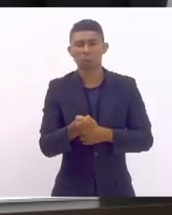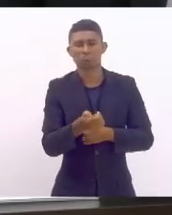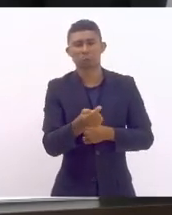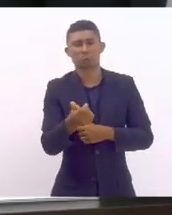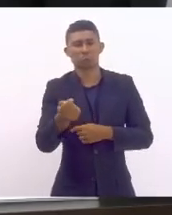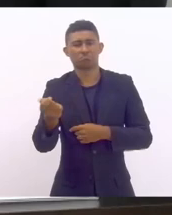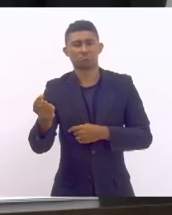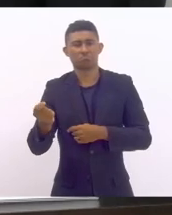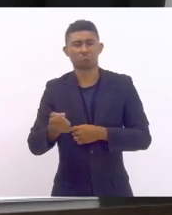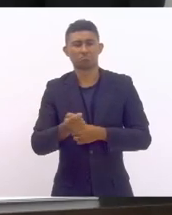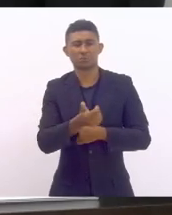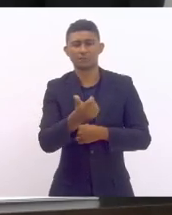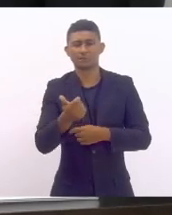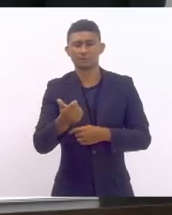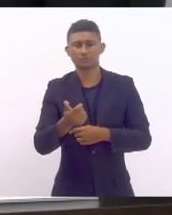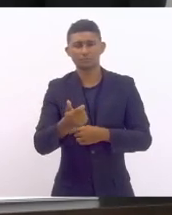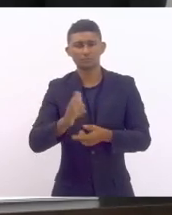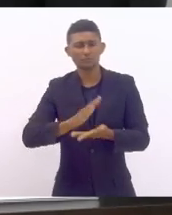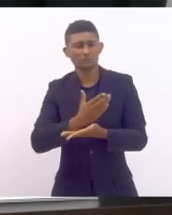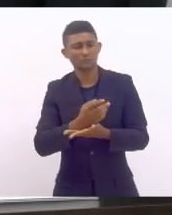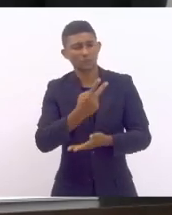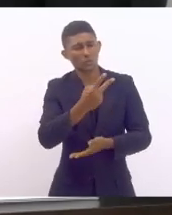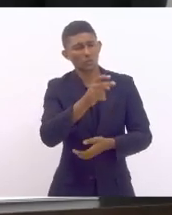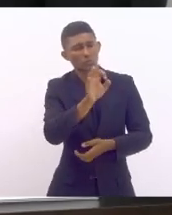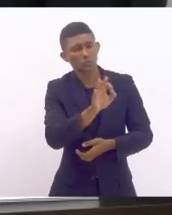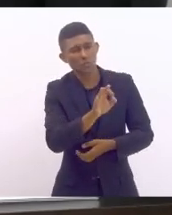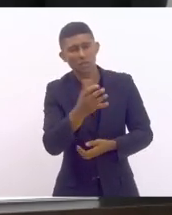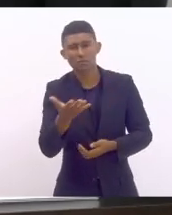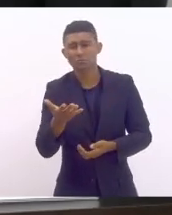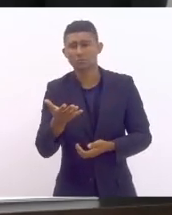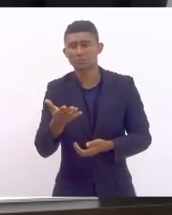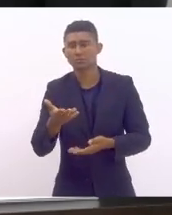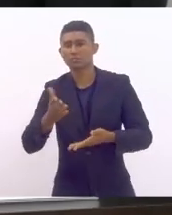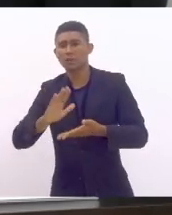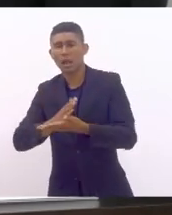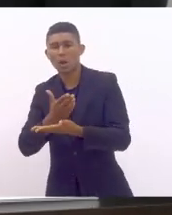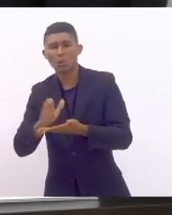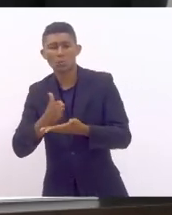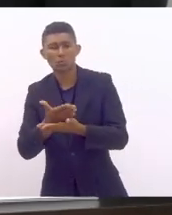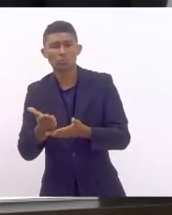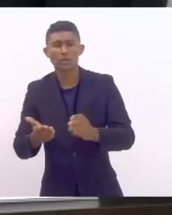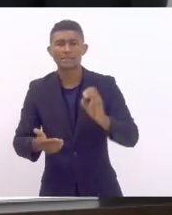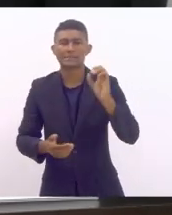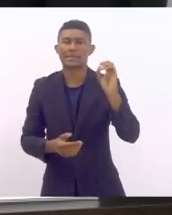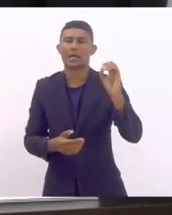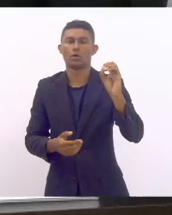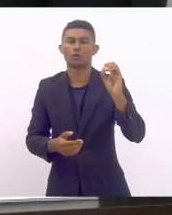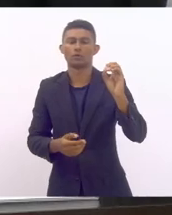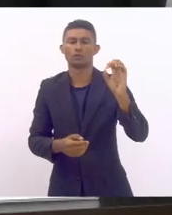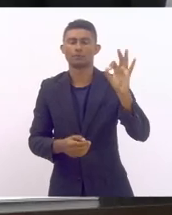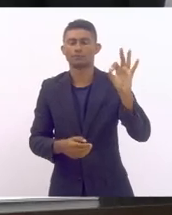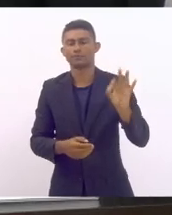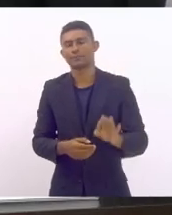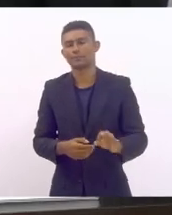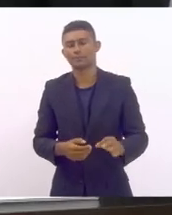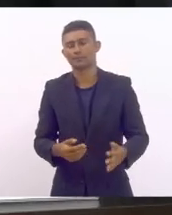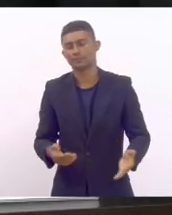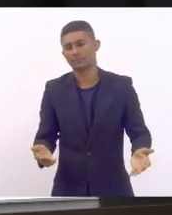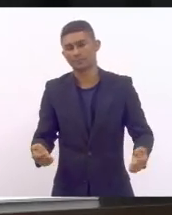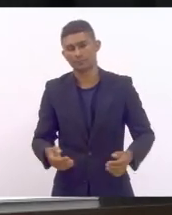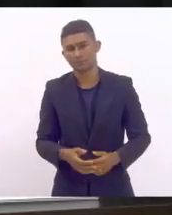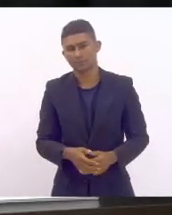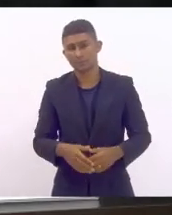para muitos menos de dois por cento para alguns como foi falado aqui zero por cento da então